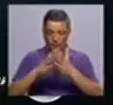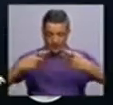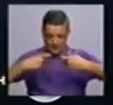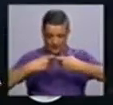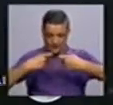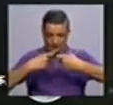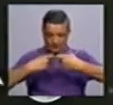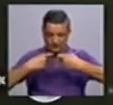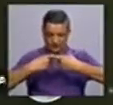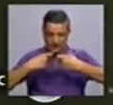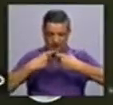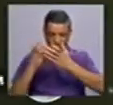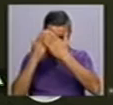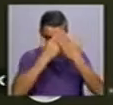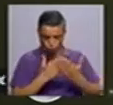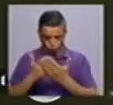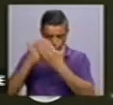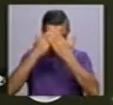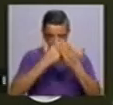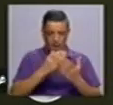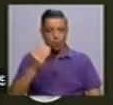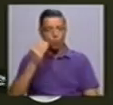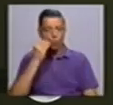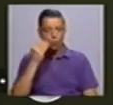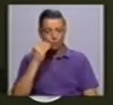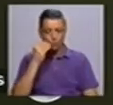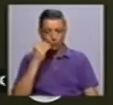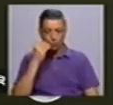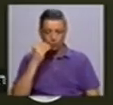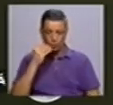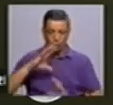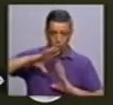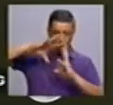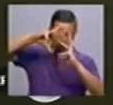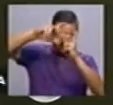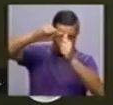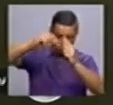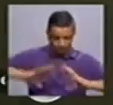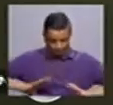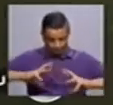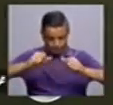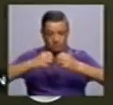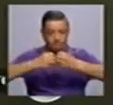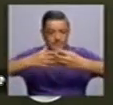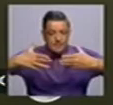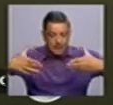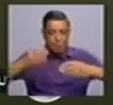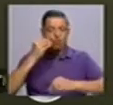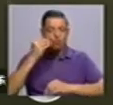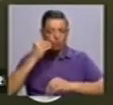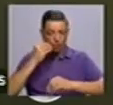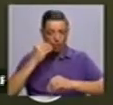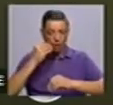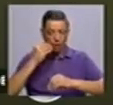nós conhecemos, estudar e inferir como é que o universo depois se desenrola, cresce, como é que